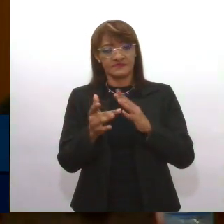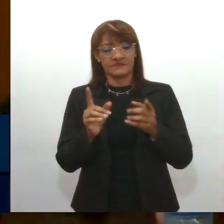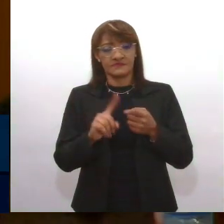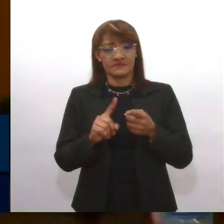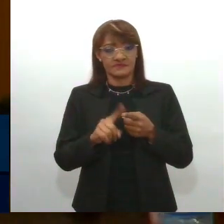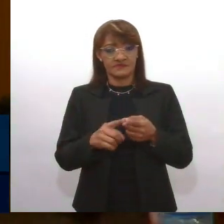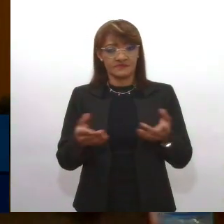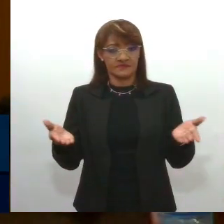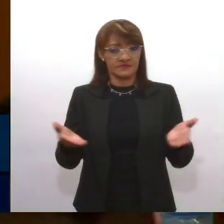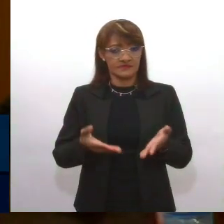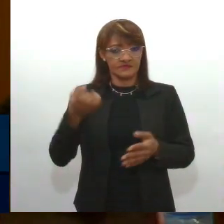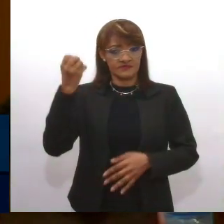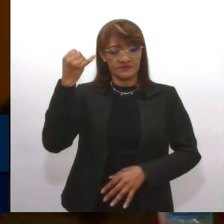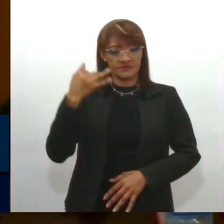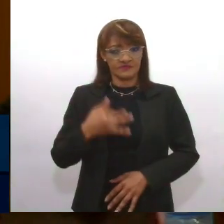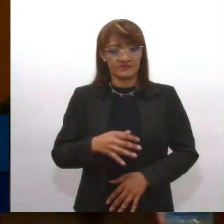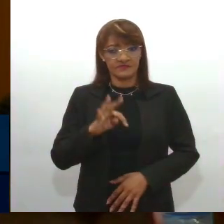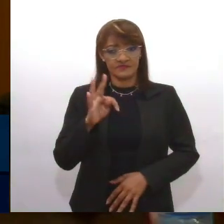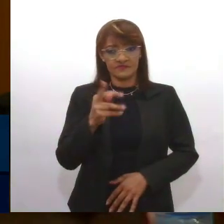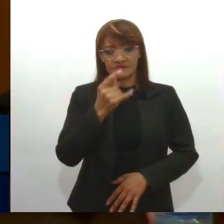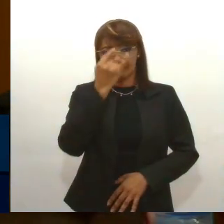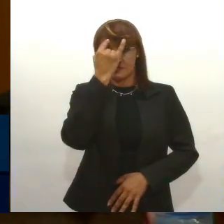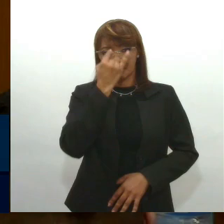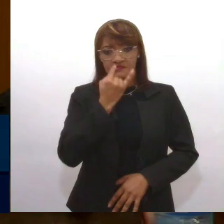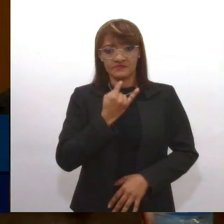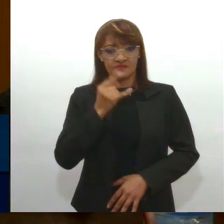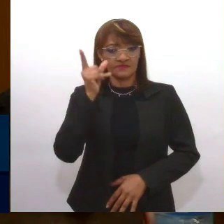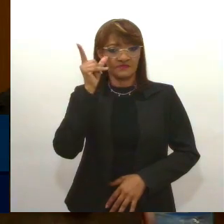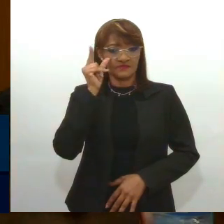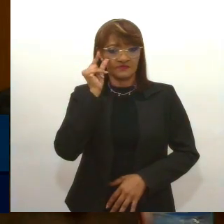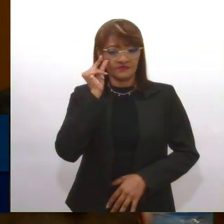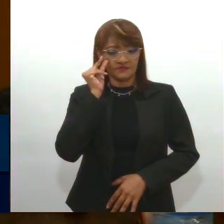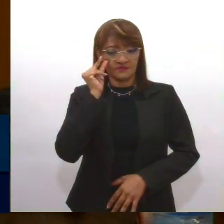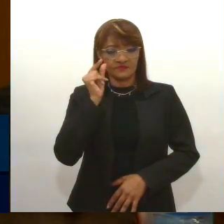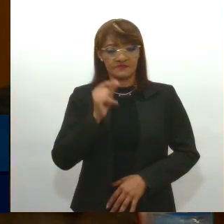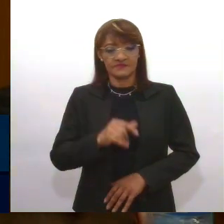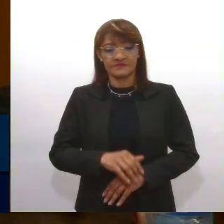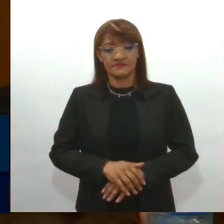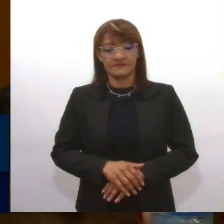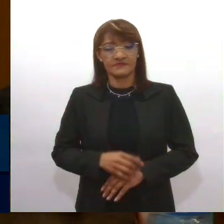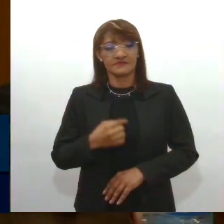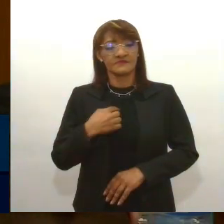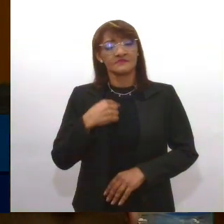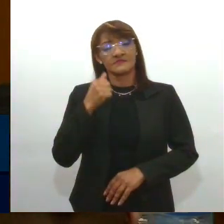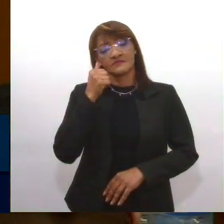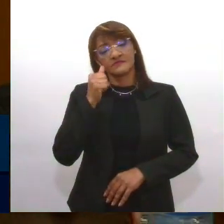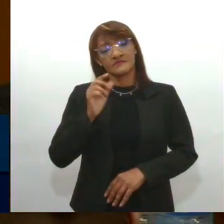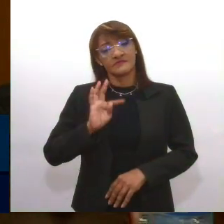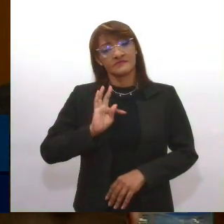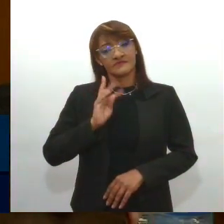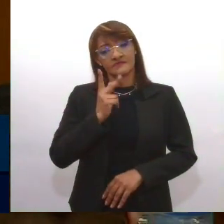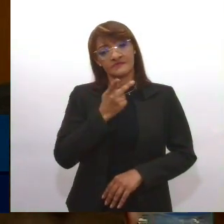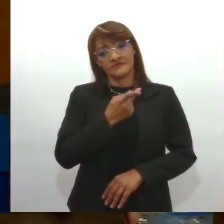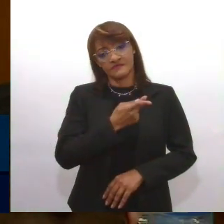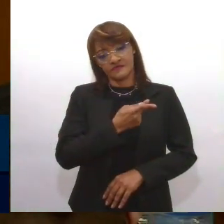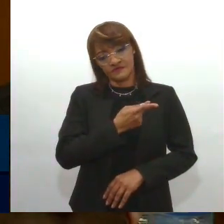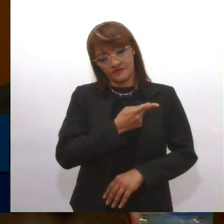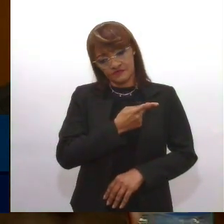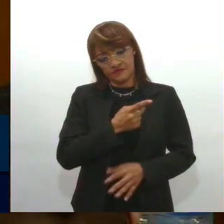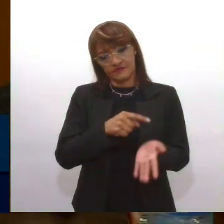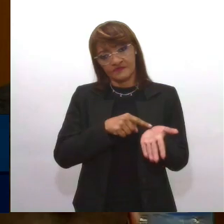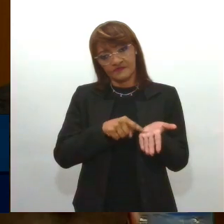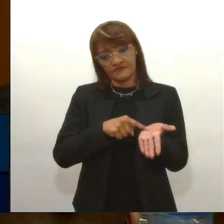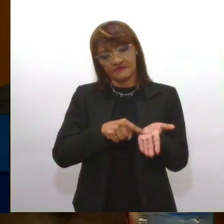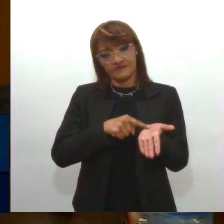pessoas cegas e com baixa visão sou a mulher trens cor de pele branca estou com uma